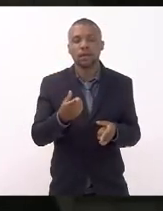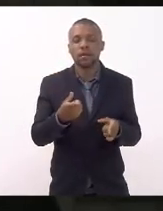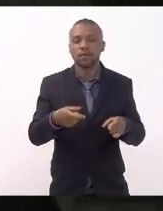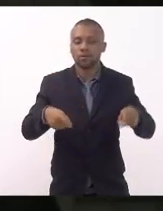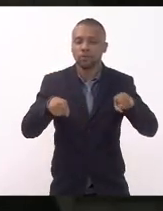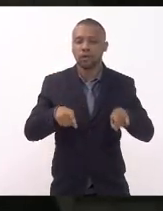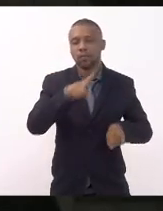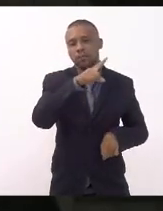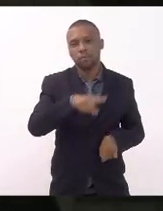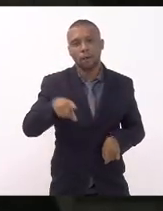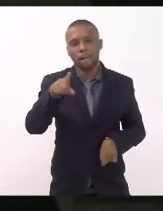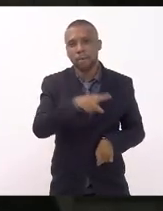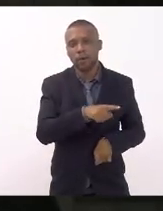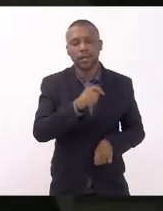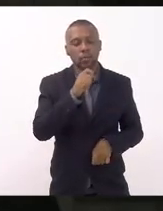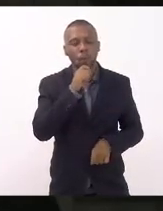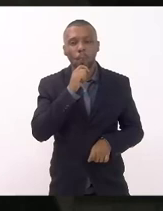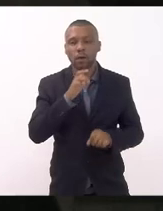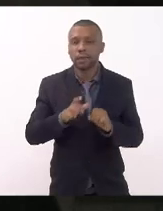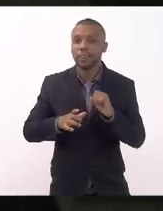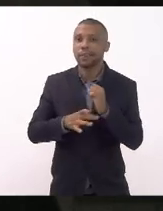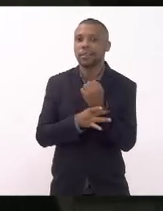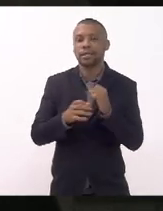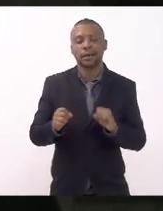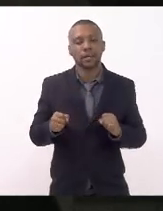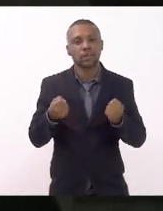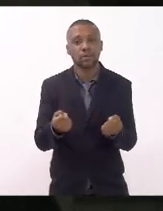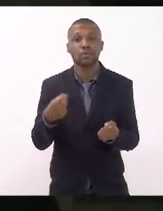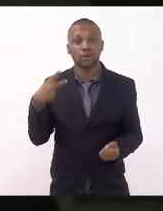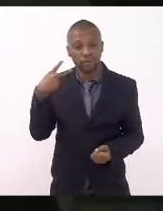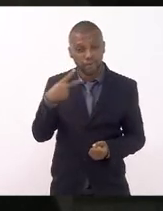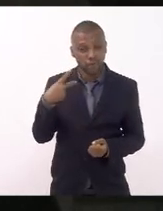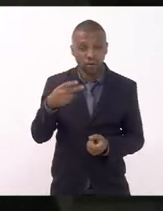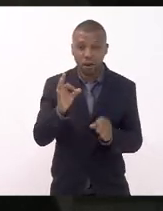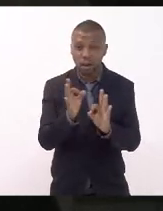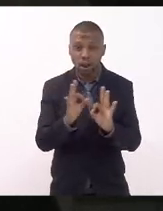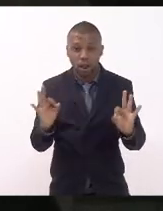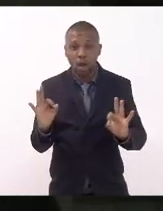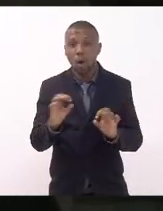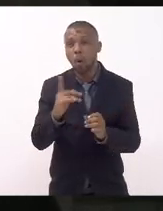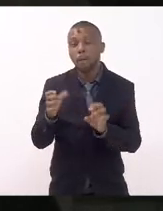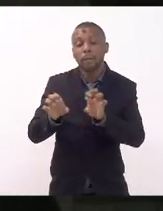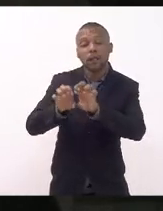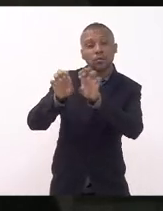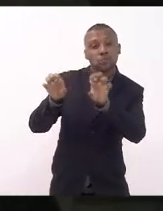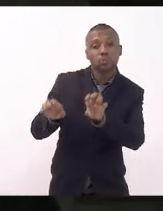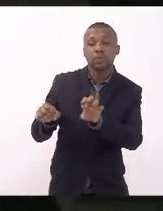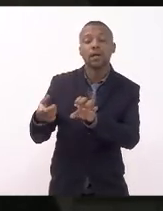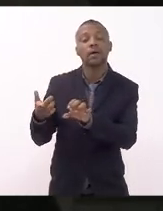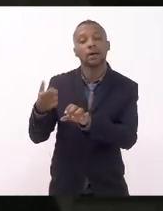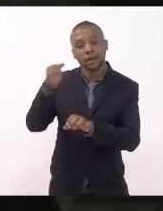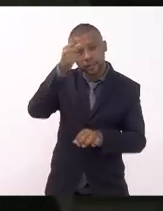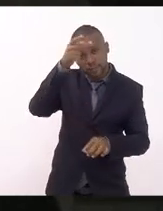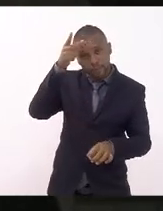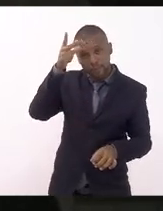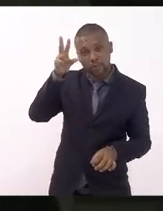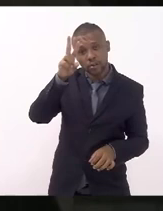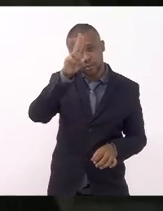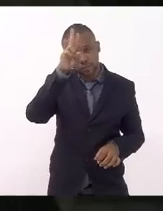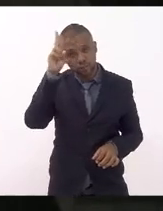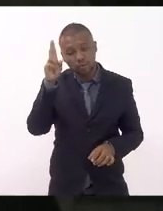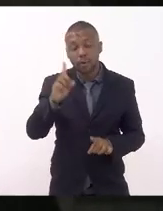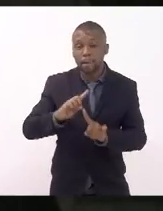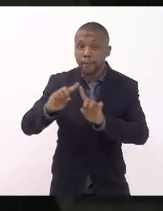mandato, que não foi garantido por nenhum vereador, que não foi garantido pela estrutura da máquina da Prefeitura de Mesquita, mas